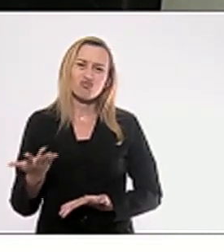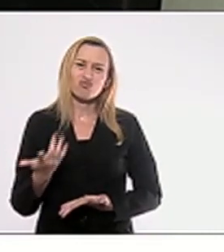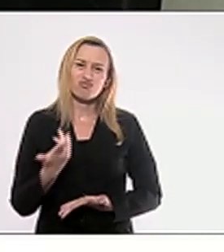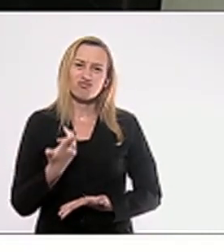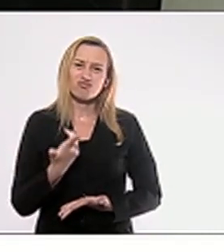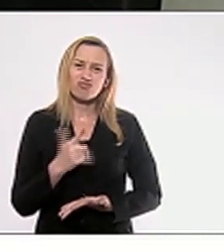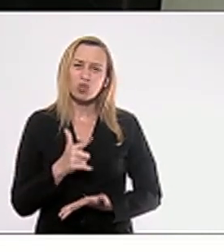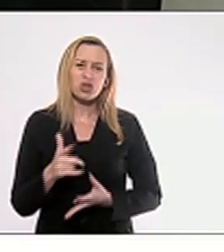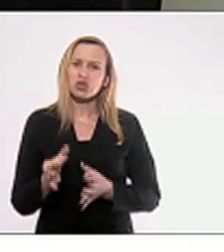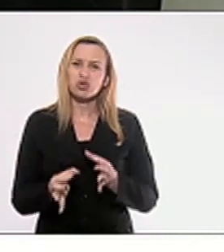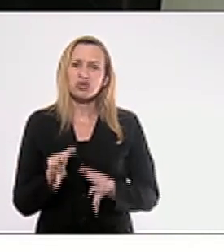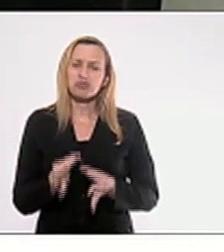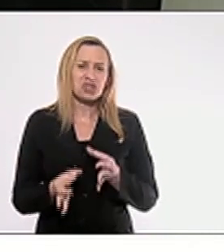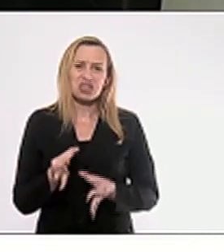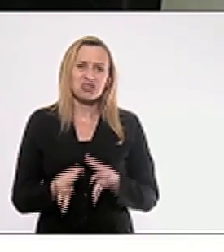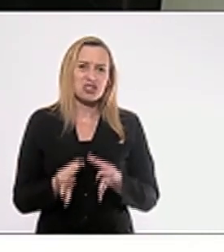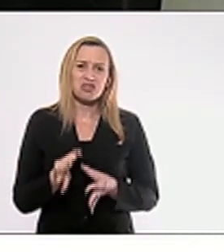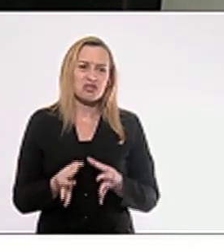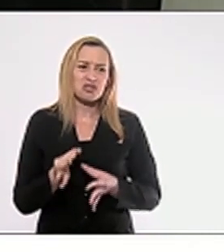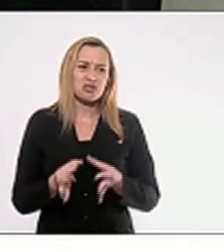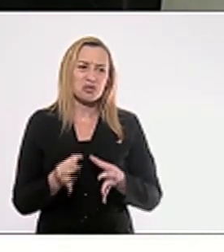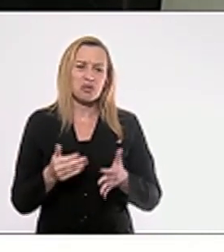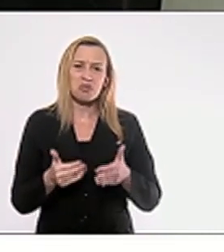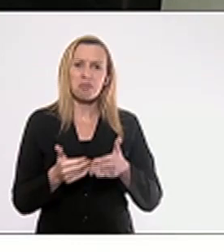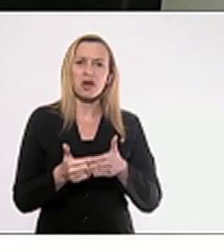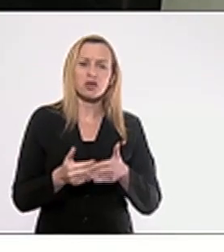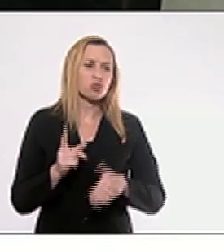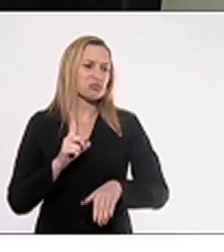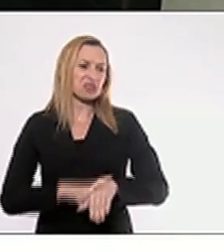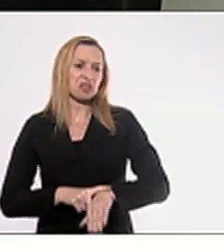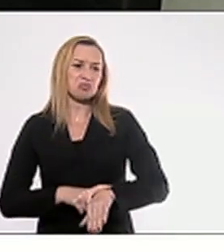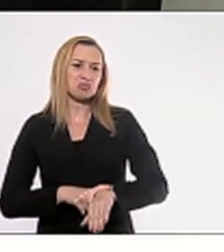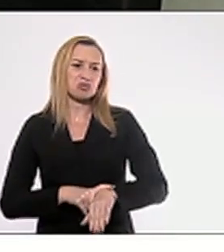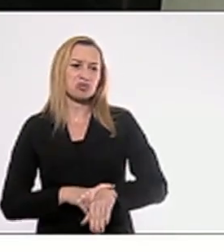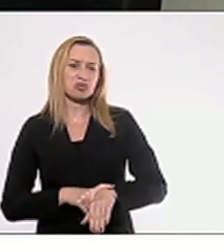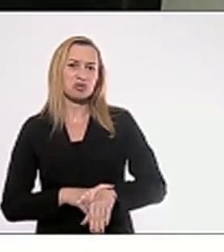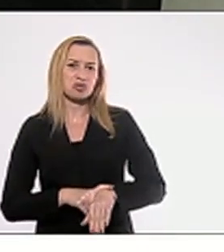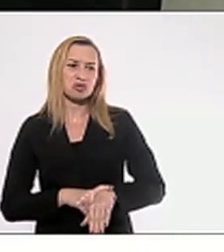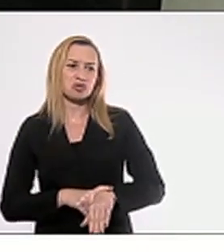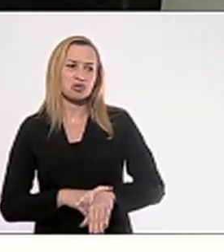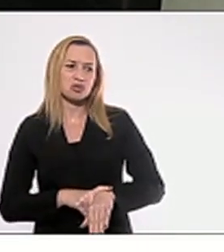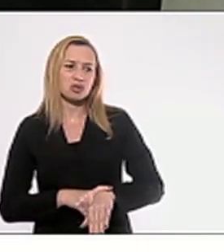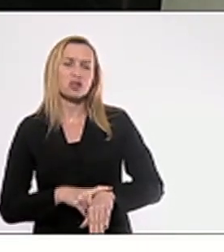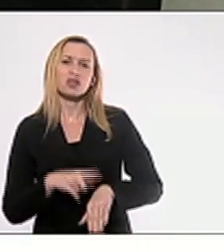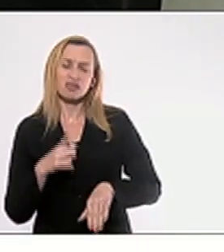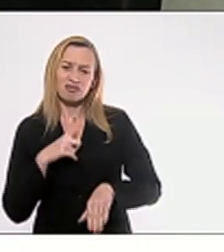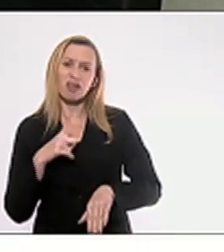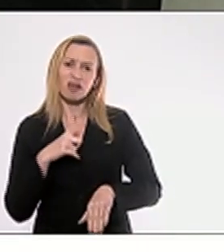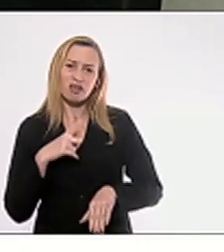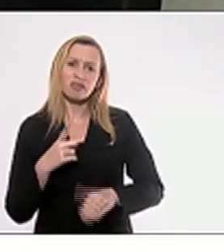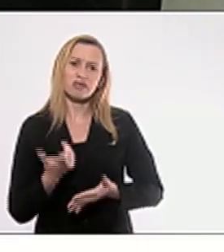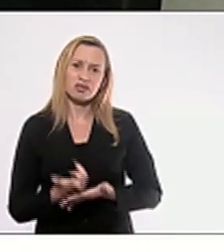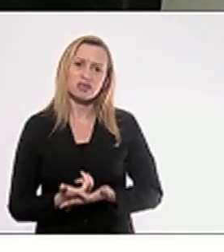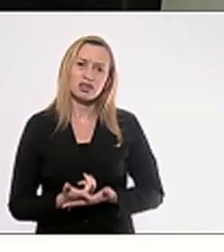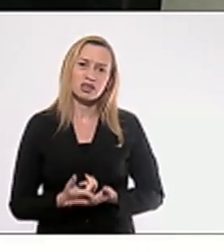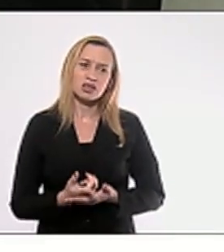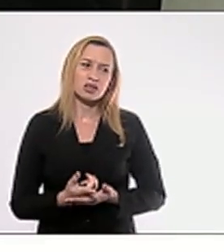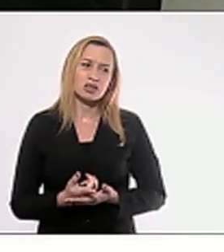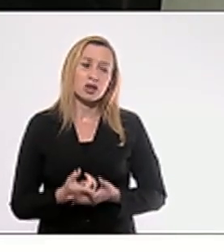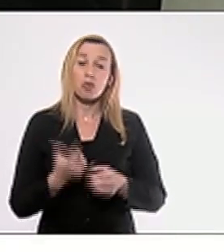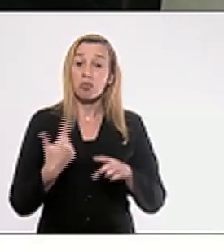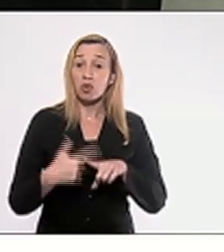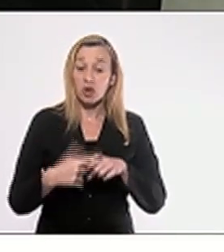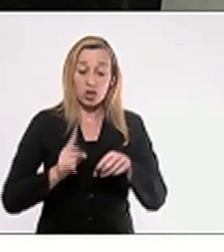injustificável, perto do prazo de validade que ele tem, da acurácia da medição, que o